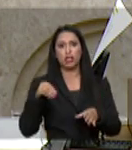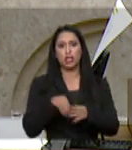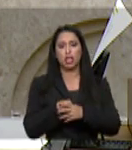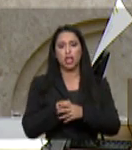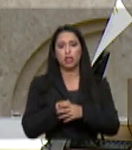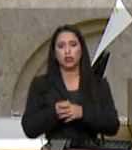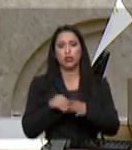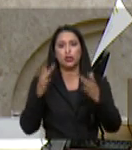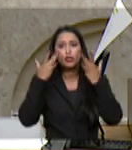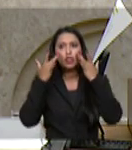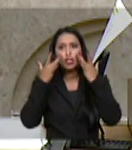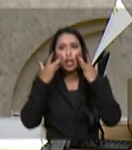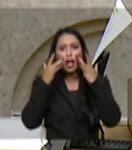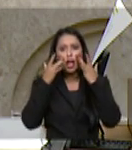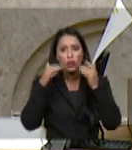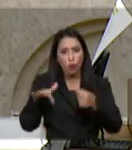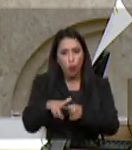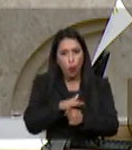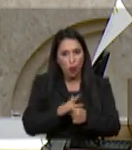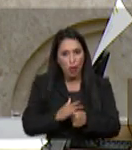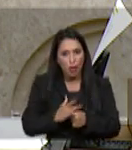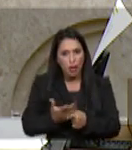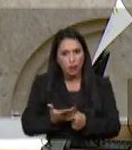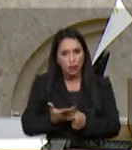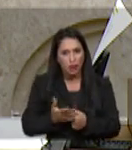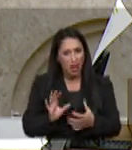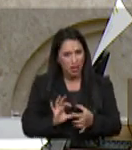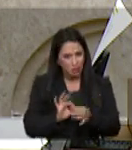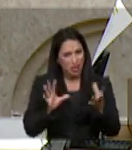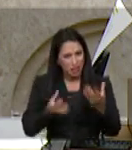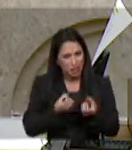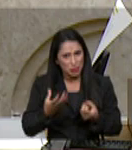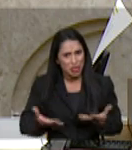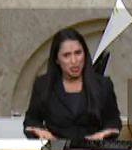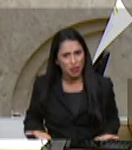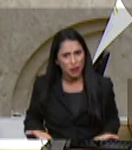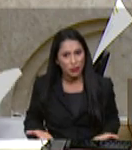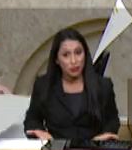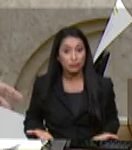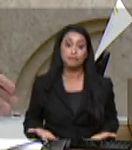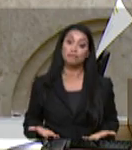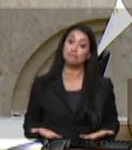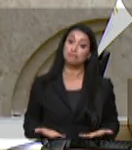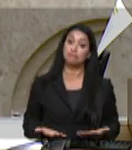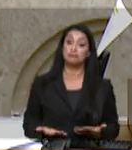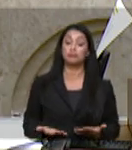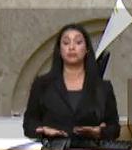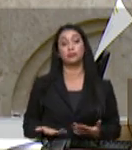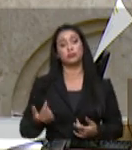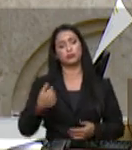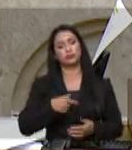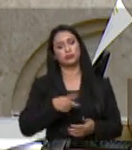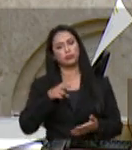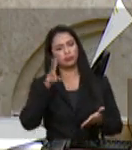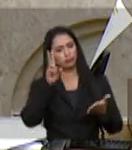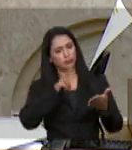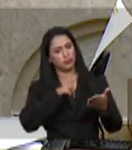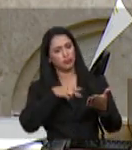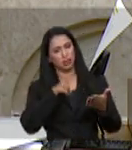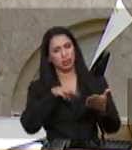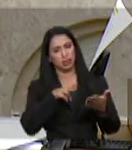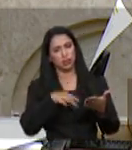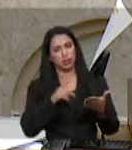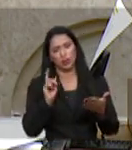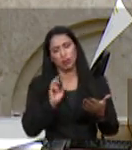teatro notável se os caracterizaria a liberdade de expressão o e lendo evidentemente